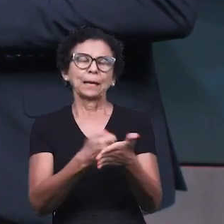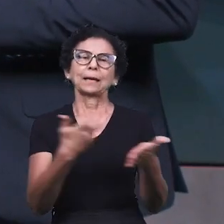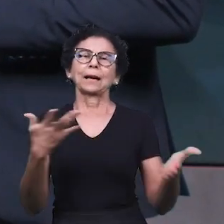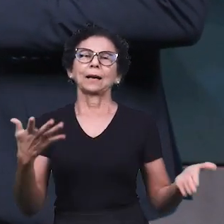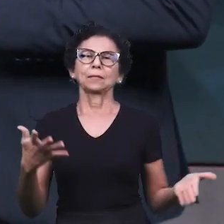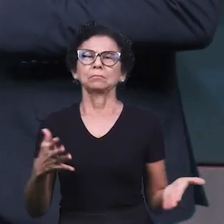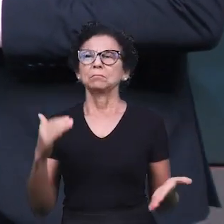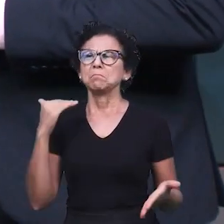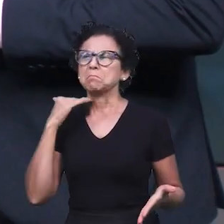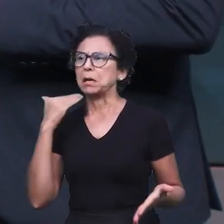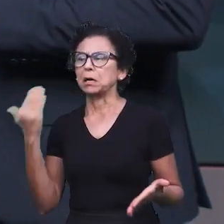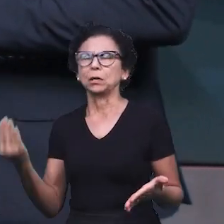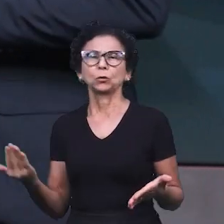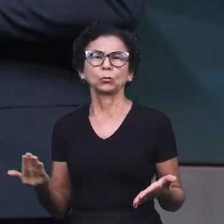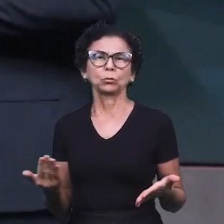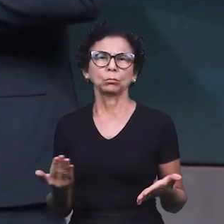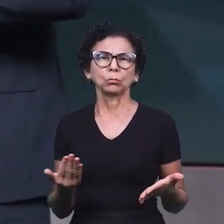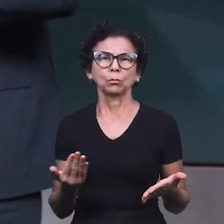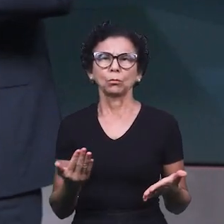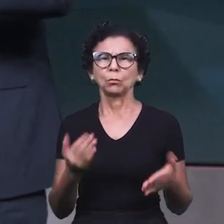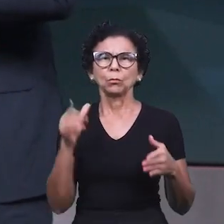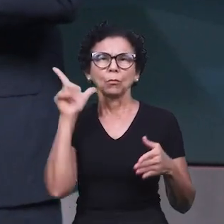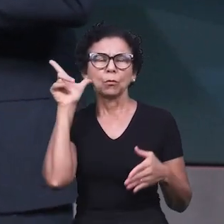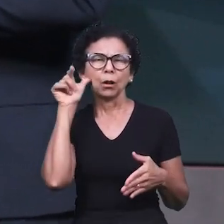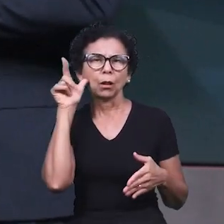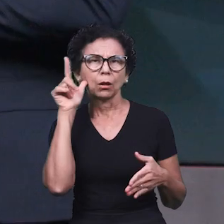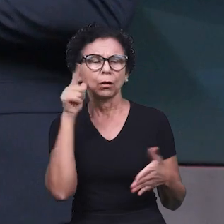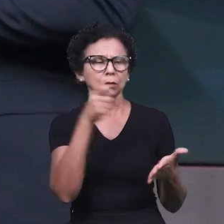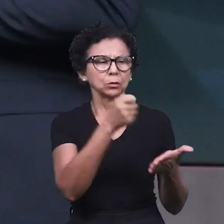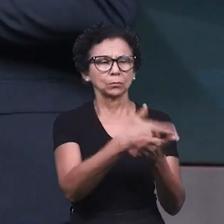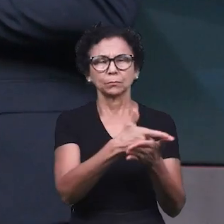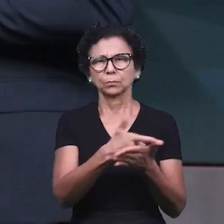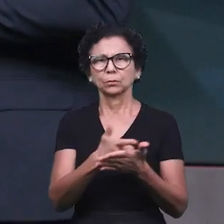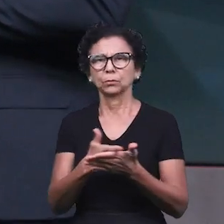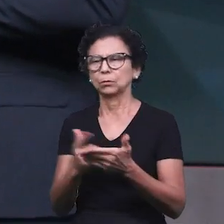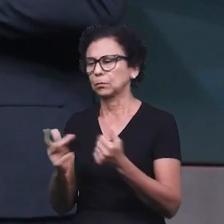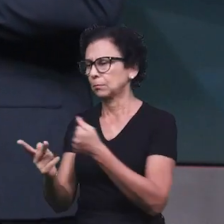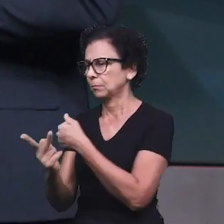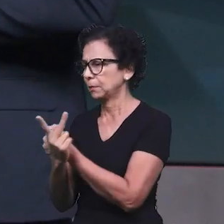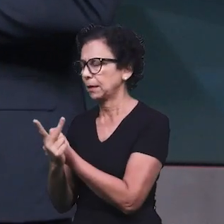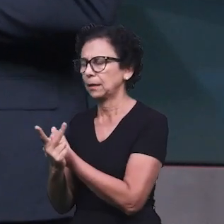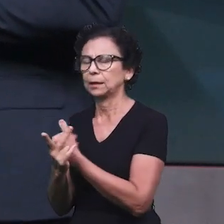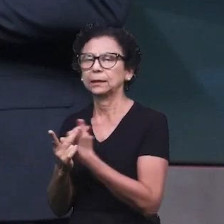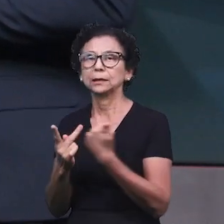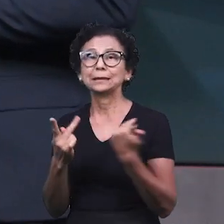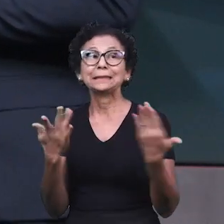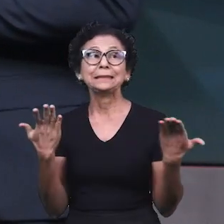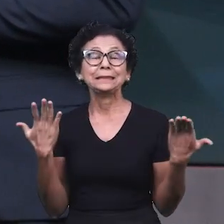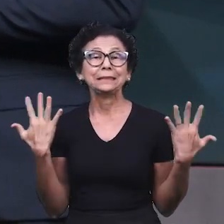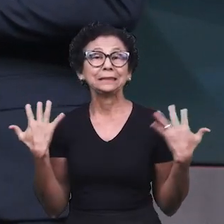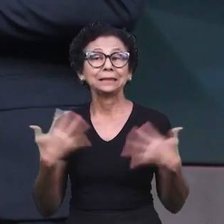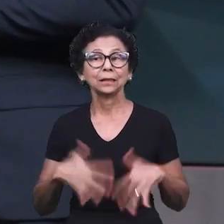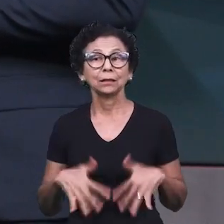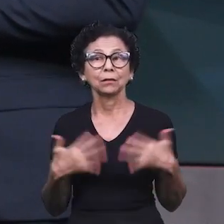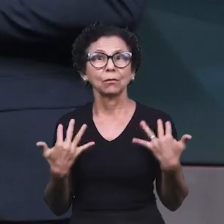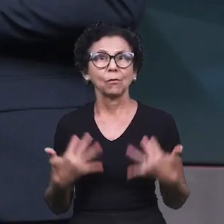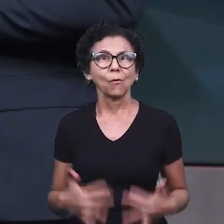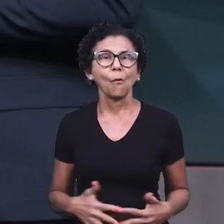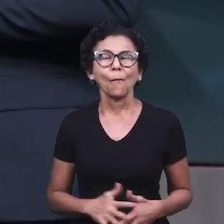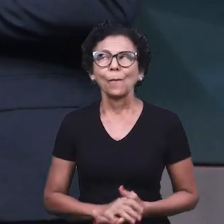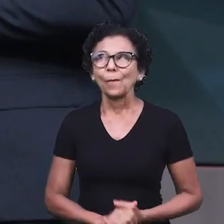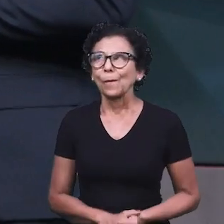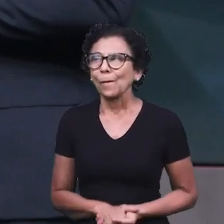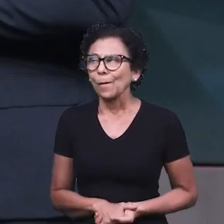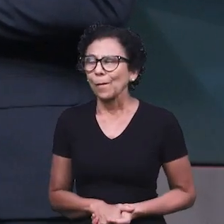uma loja, né? E ele acaba chegando numa situação de